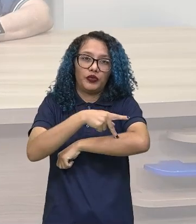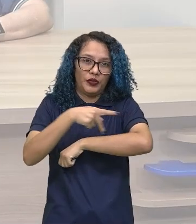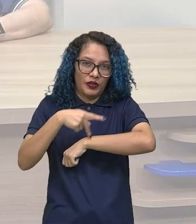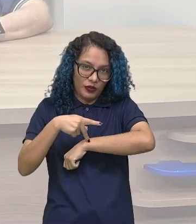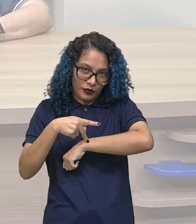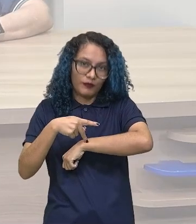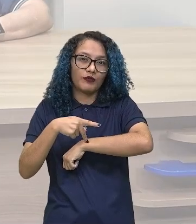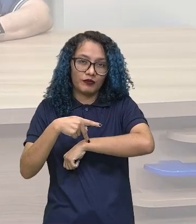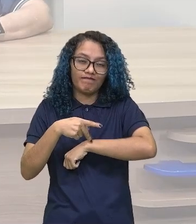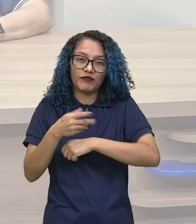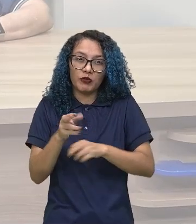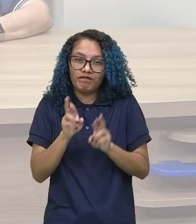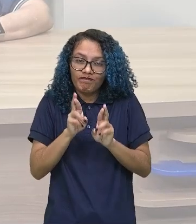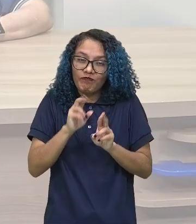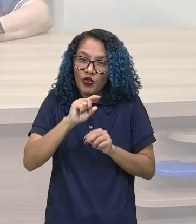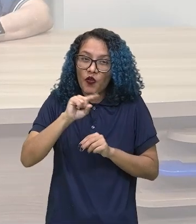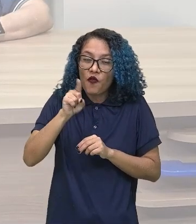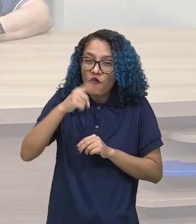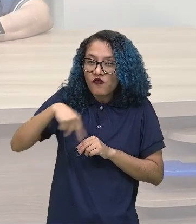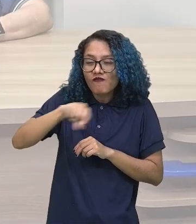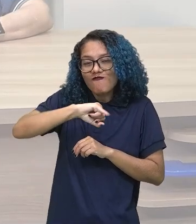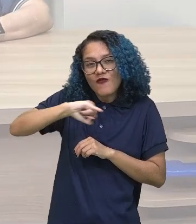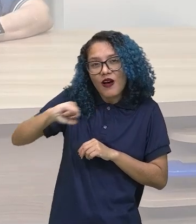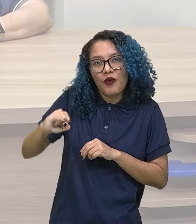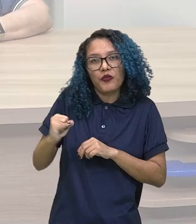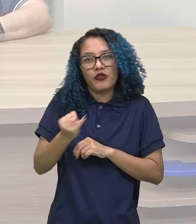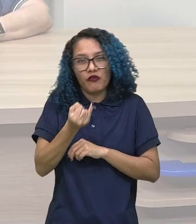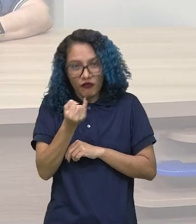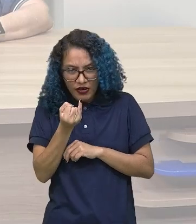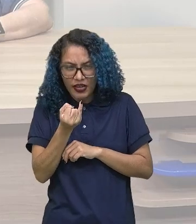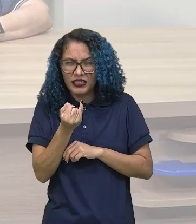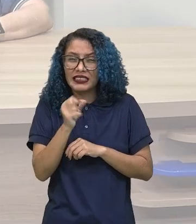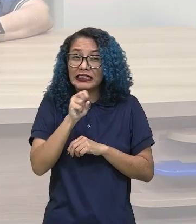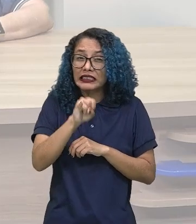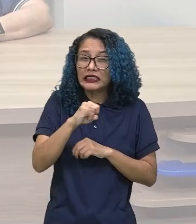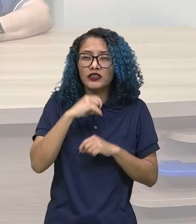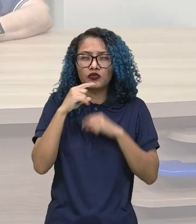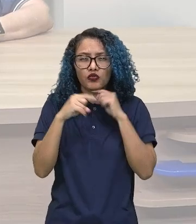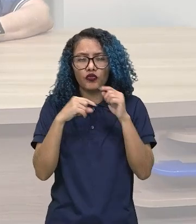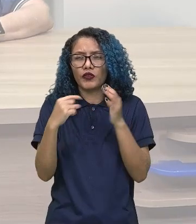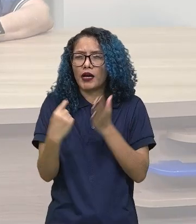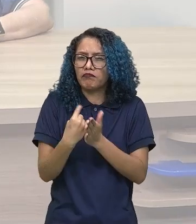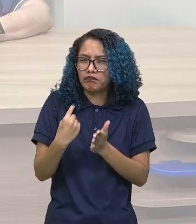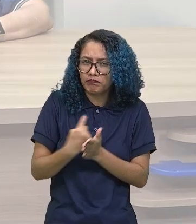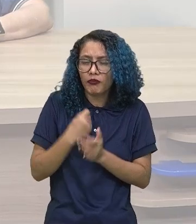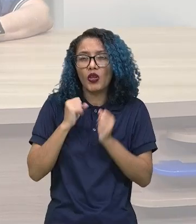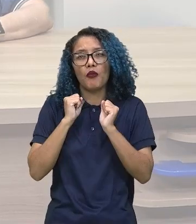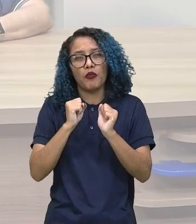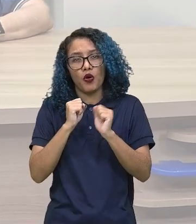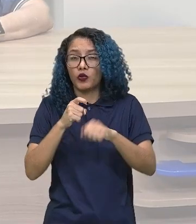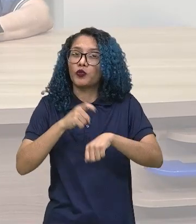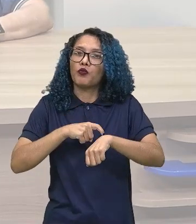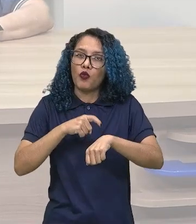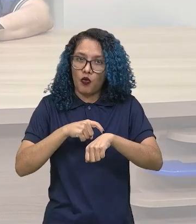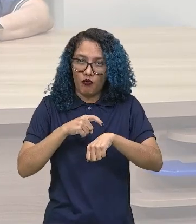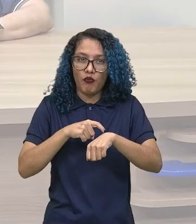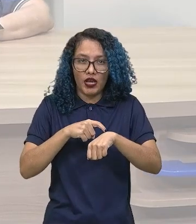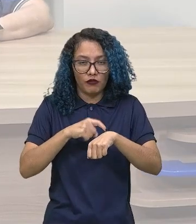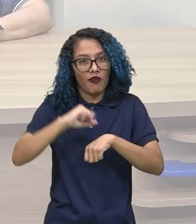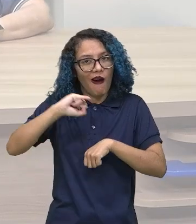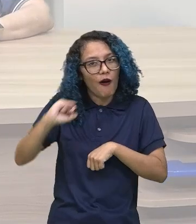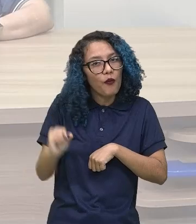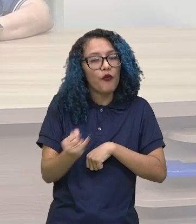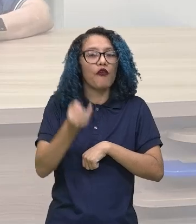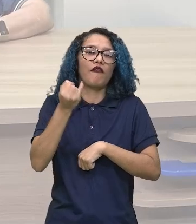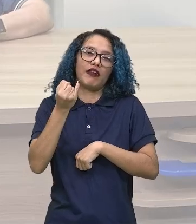vocês aproveitem, tirem as dúvidas com vocês nesse momento, né? É um momento oportuno para isso, onde nós estamos,